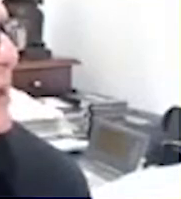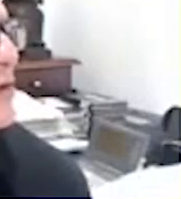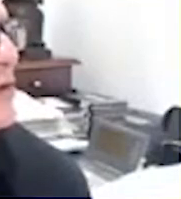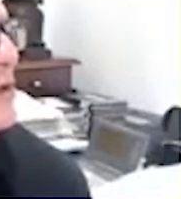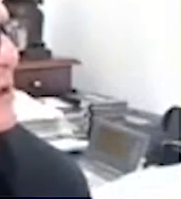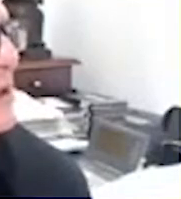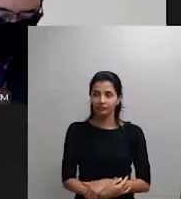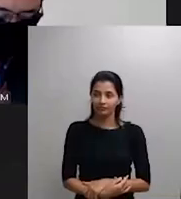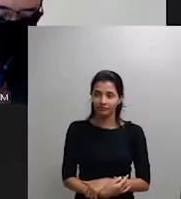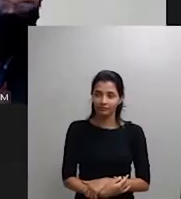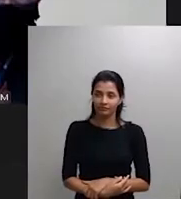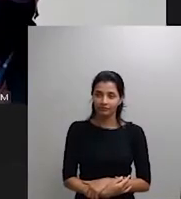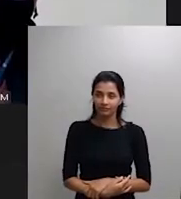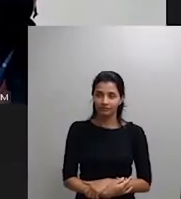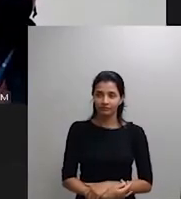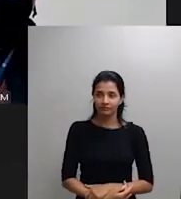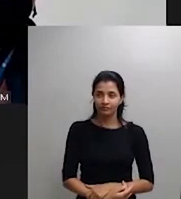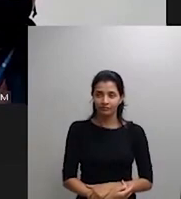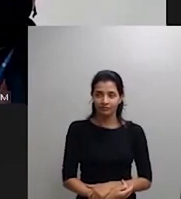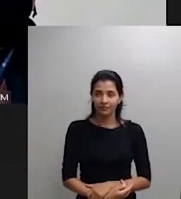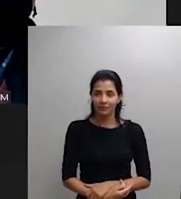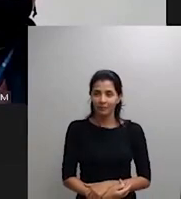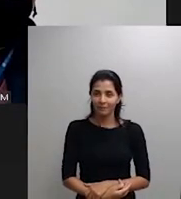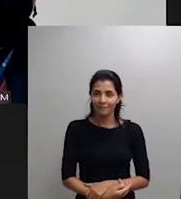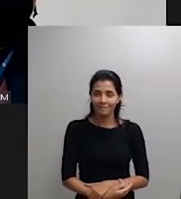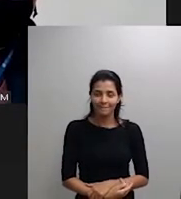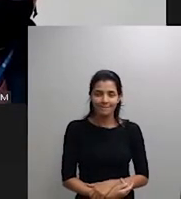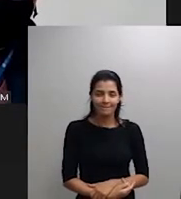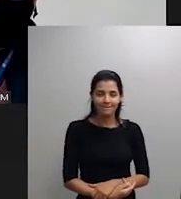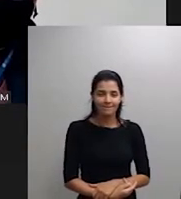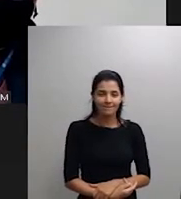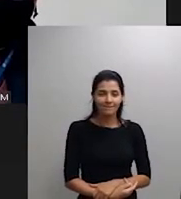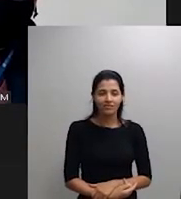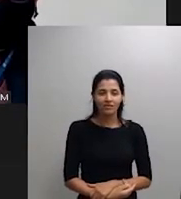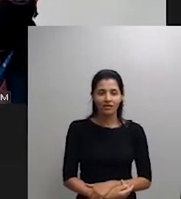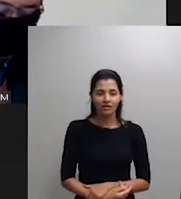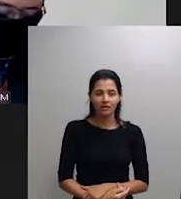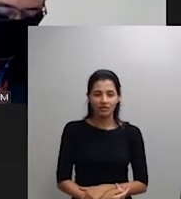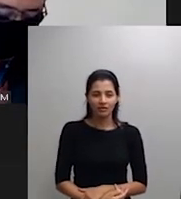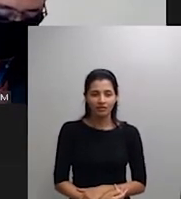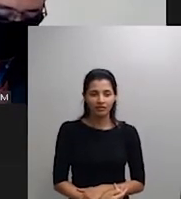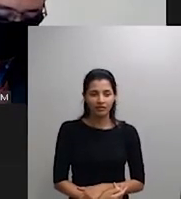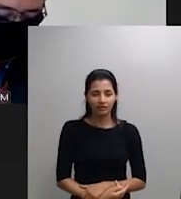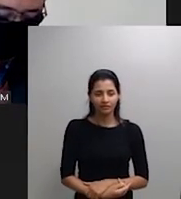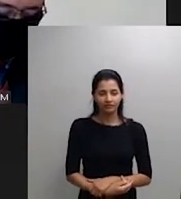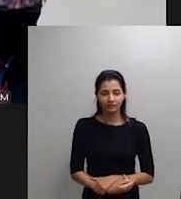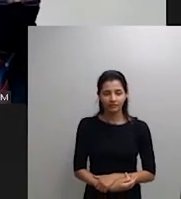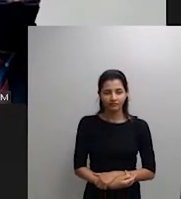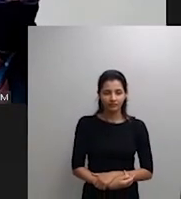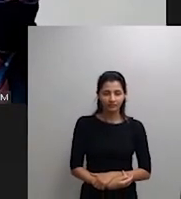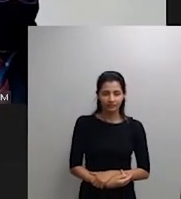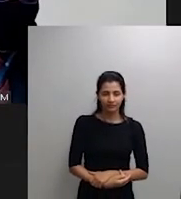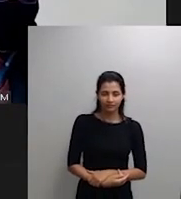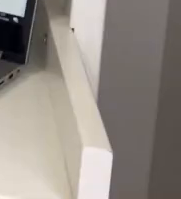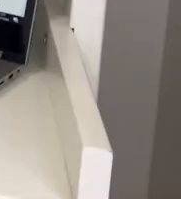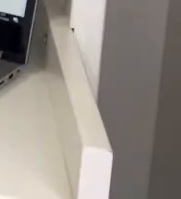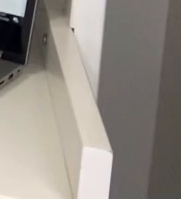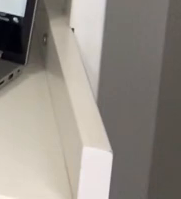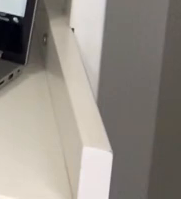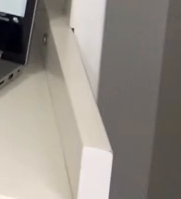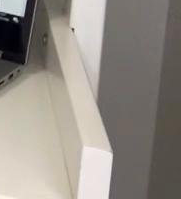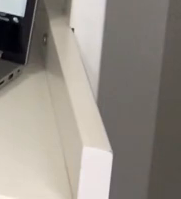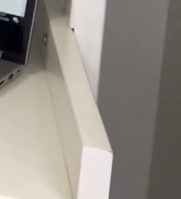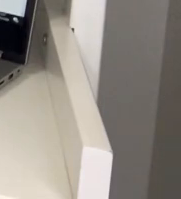do inss ao negar o benefício o segurado eu tive que trabalhar incapacitado para manter o sustento